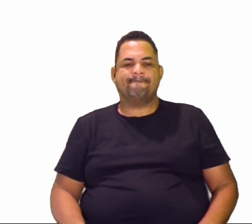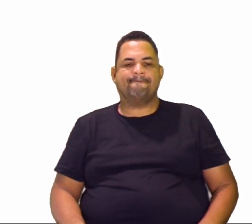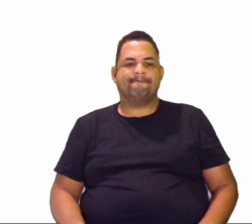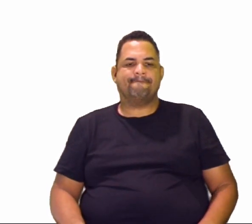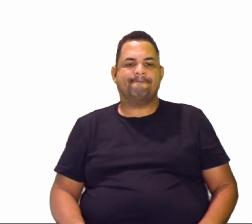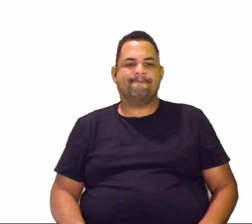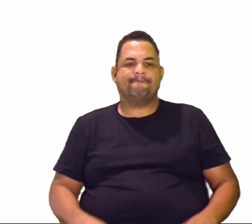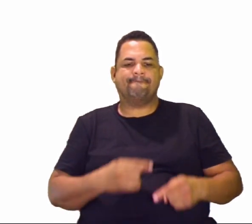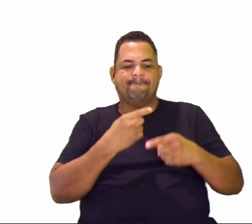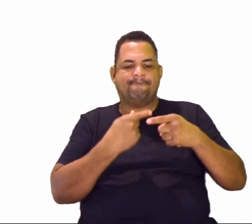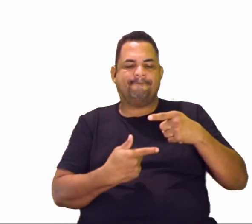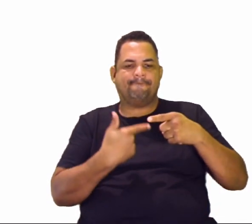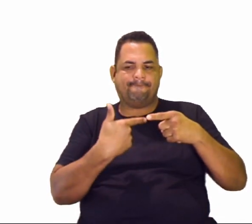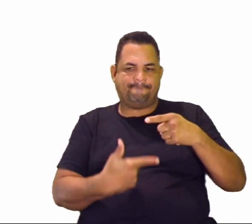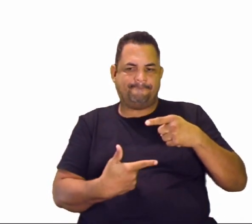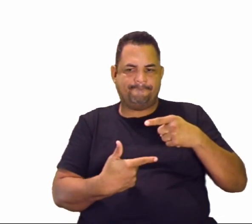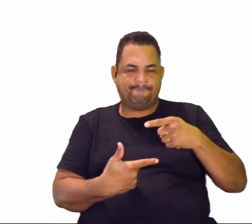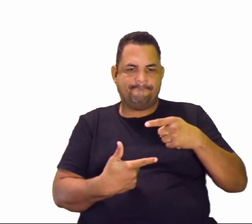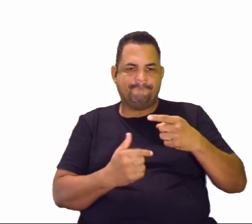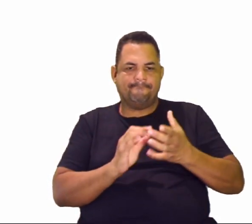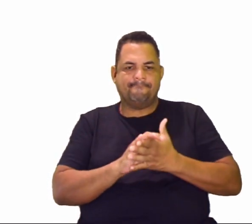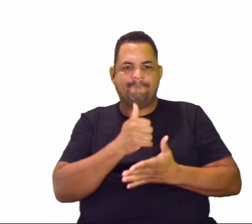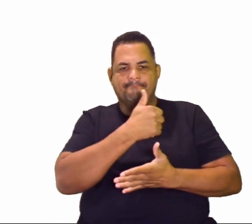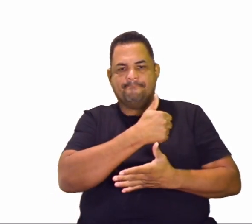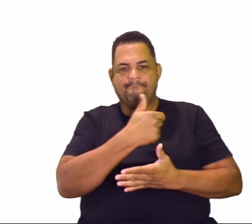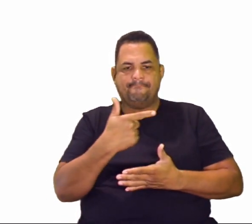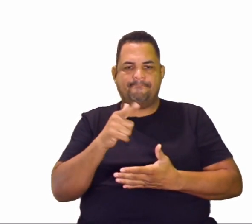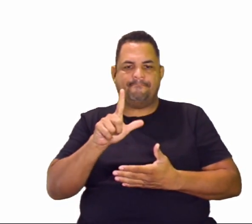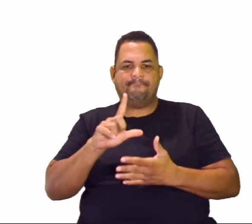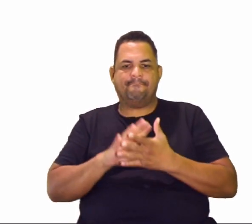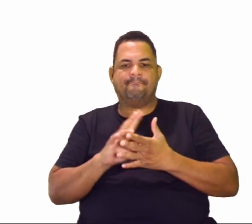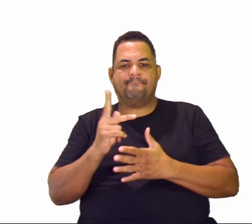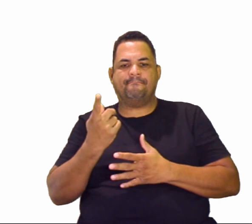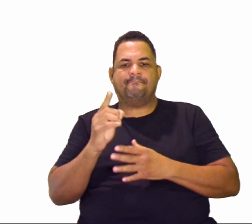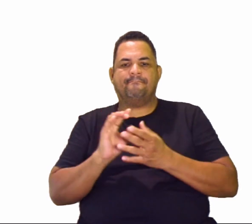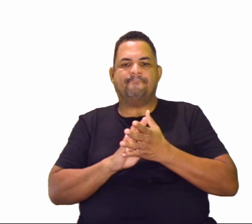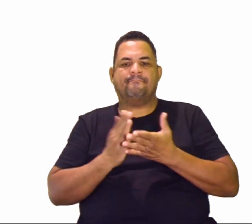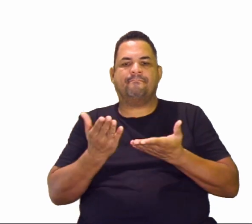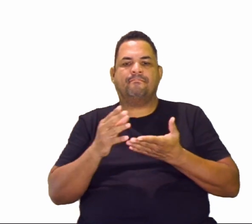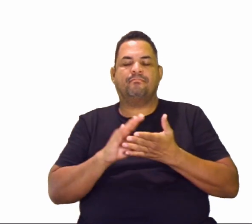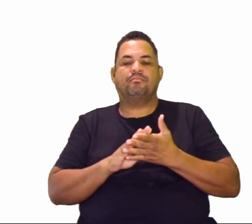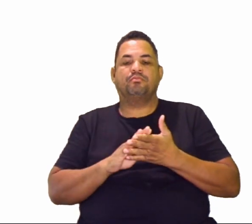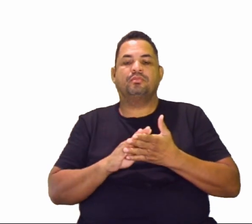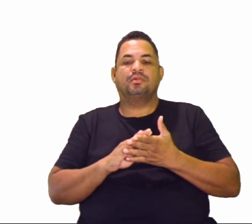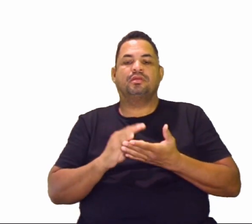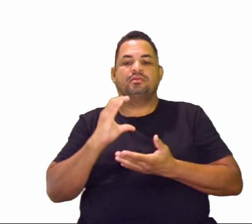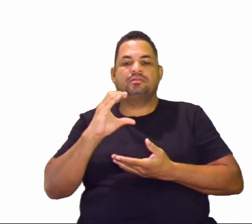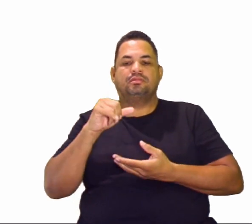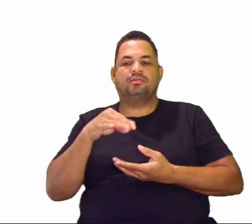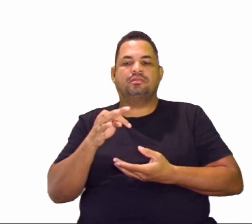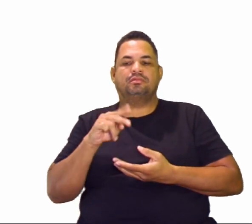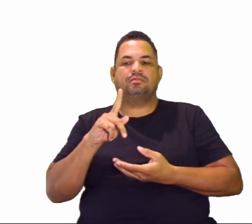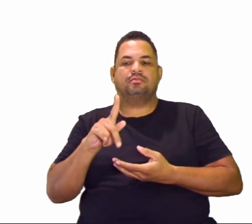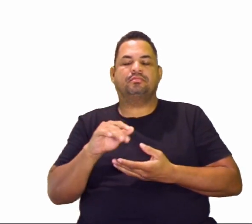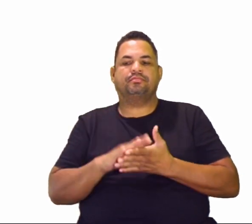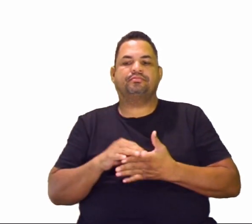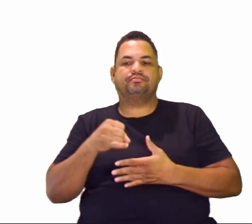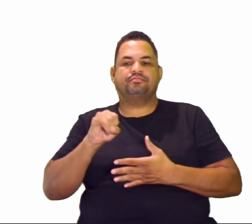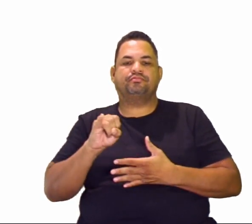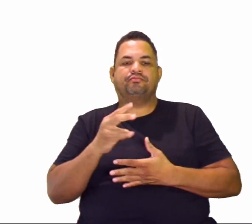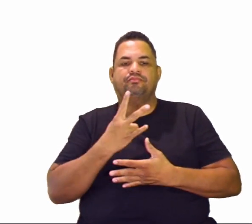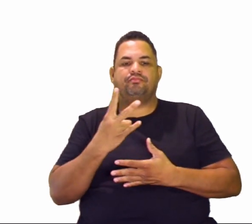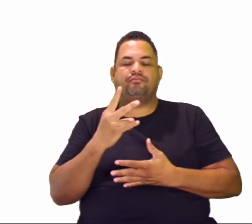224, dividido por 2, 112 litros de hidrogênio nas CNTP. Isto é, se